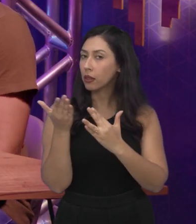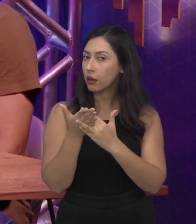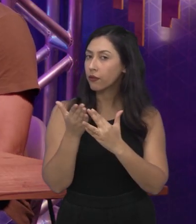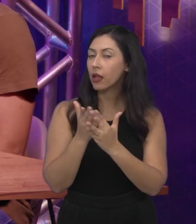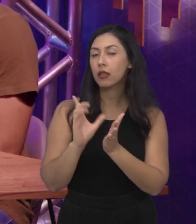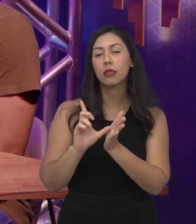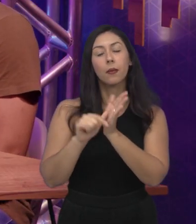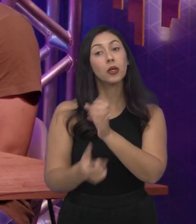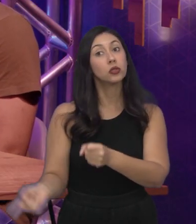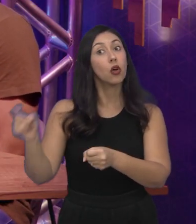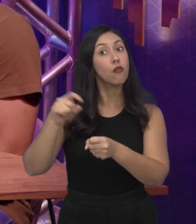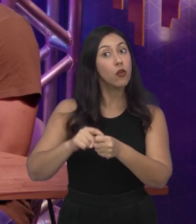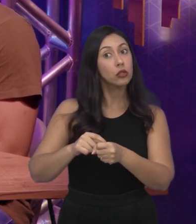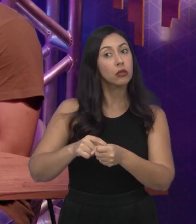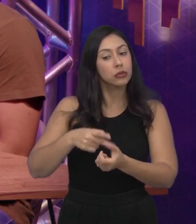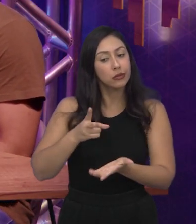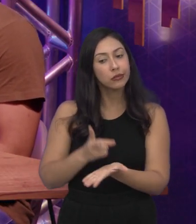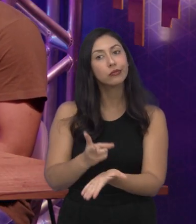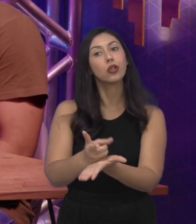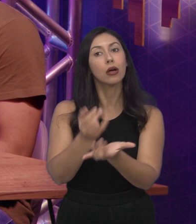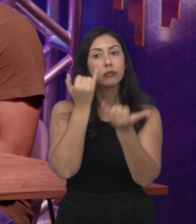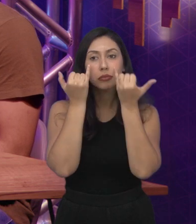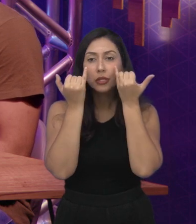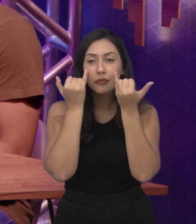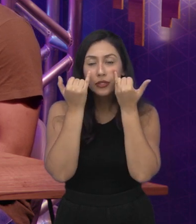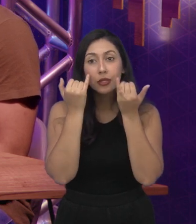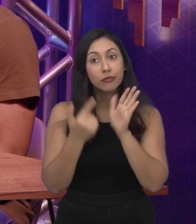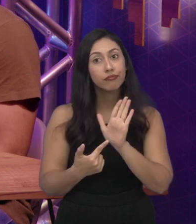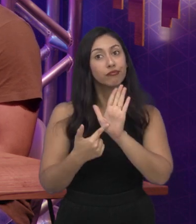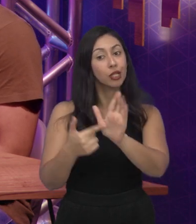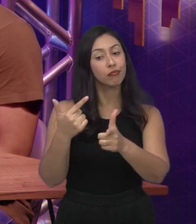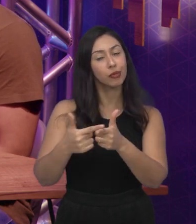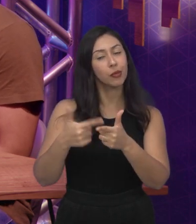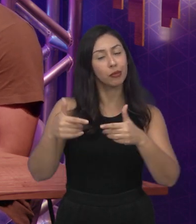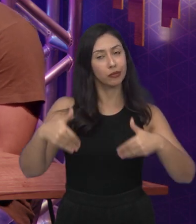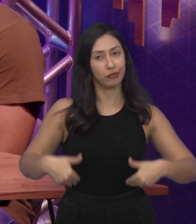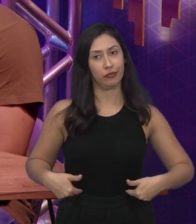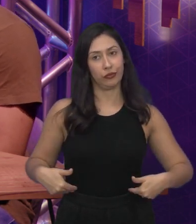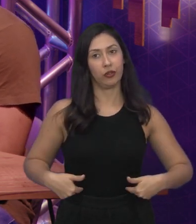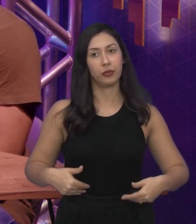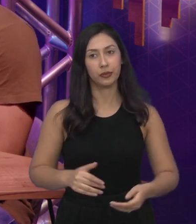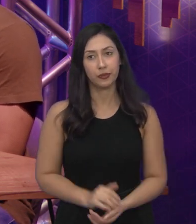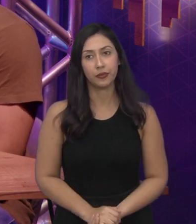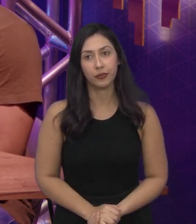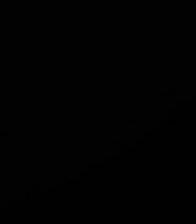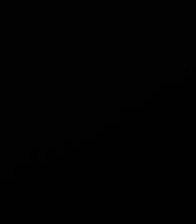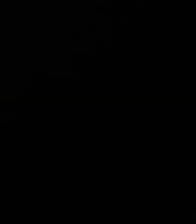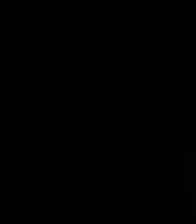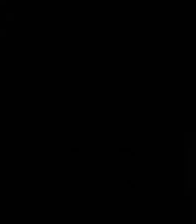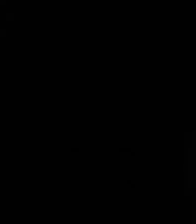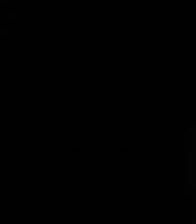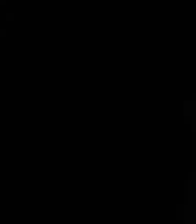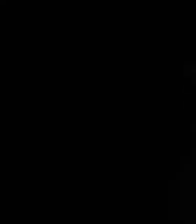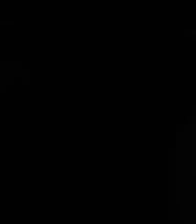para um rápido intervalo e volta para falar de outras informações importantes sobre o problema da fome.